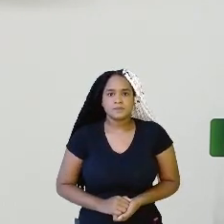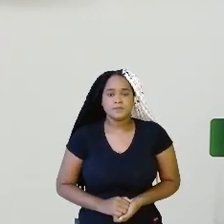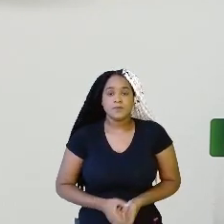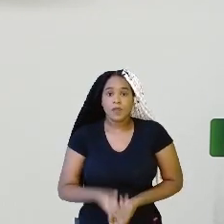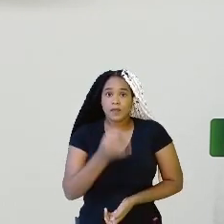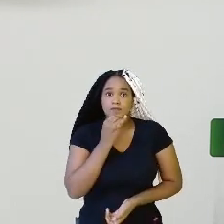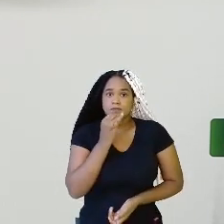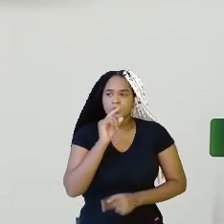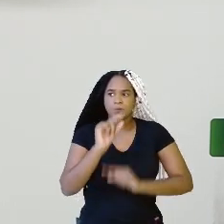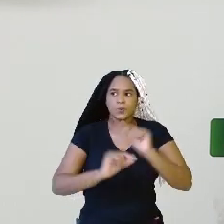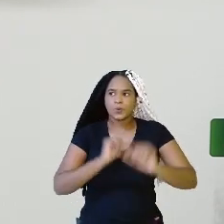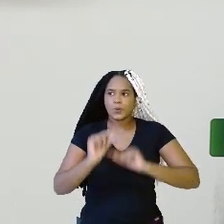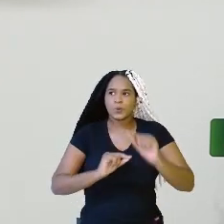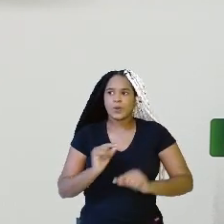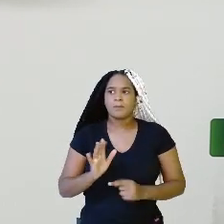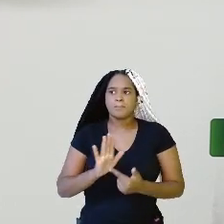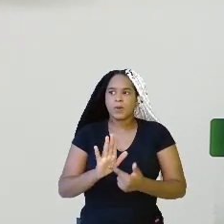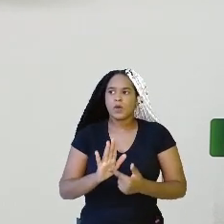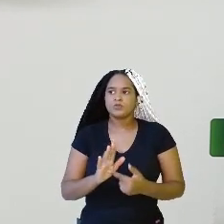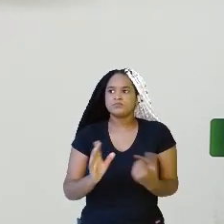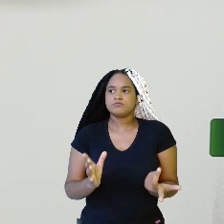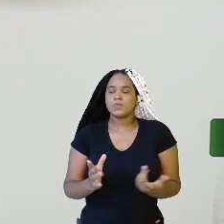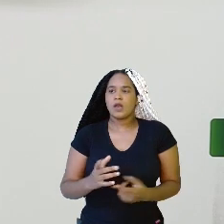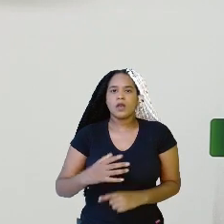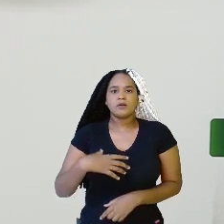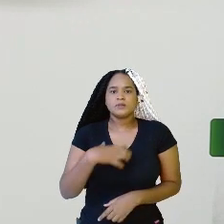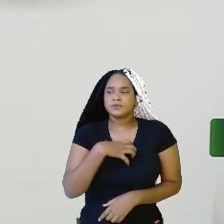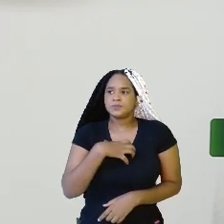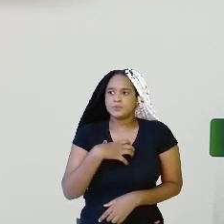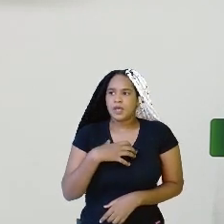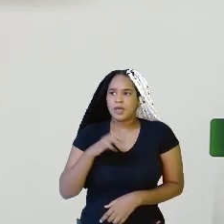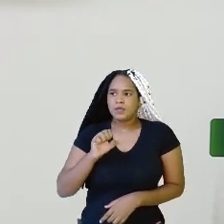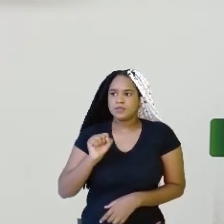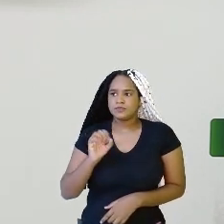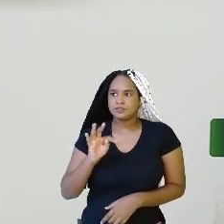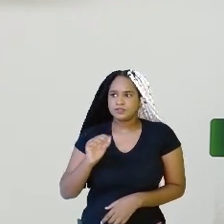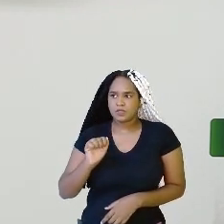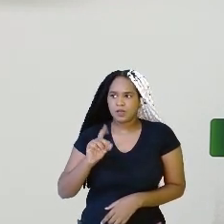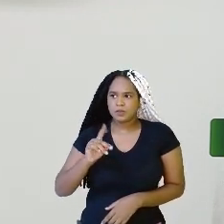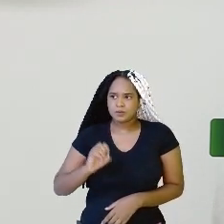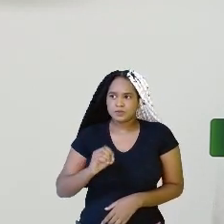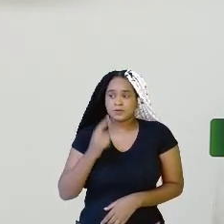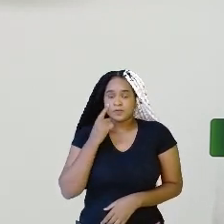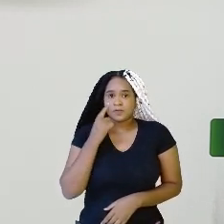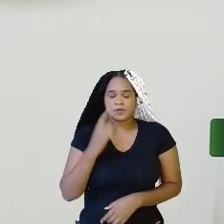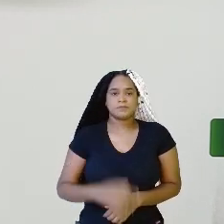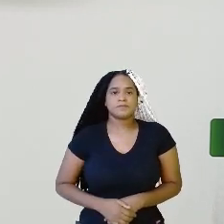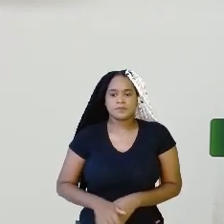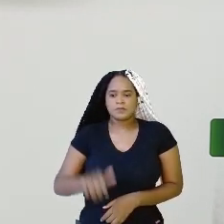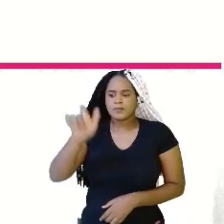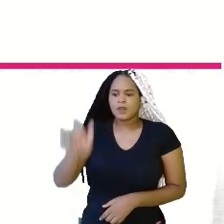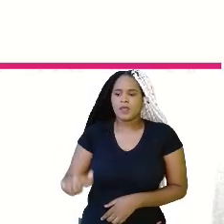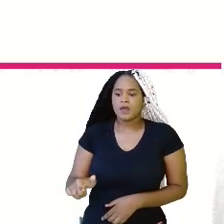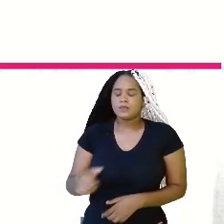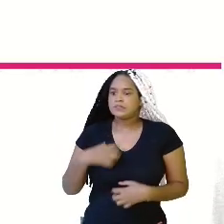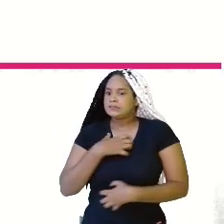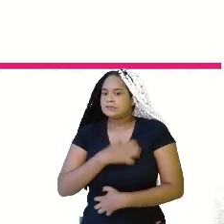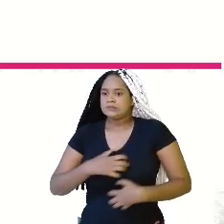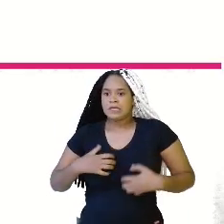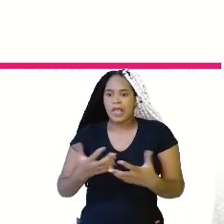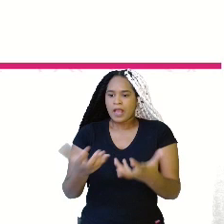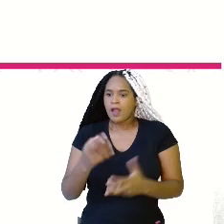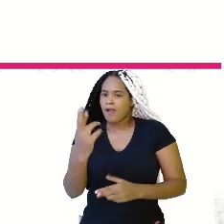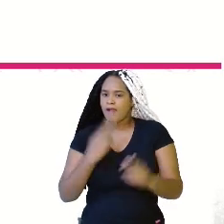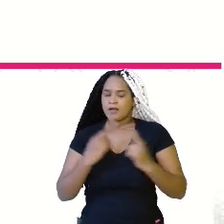indicam estado. Por exemplo, ela está desesperada por uma resposta. Qual o estado dela? O que é que o verbo